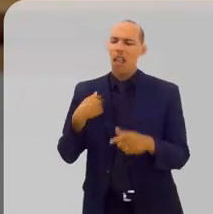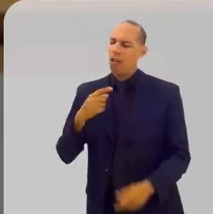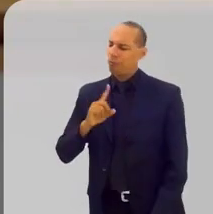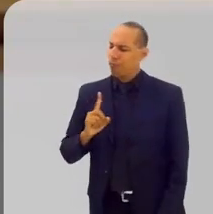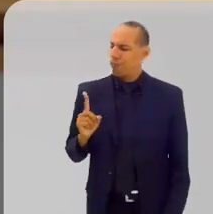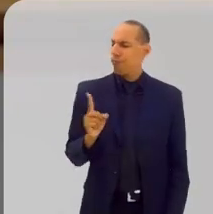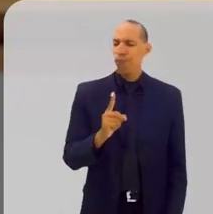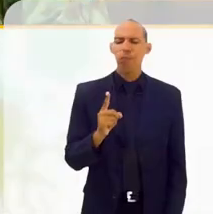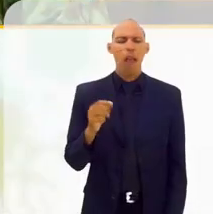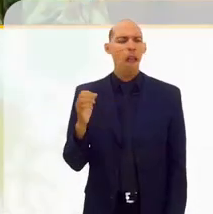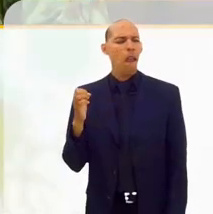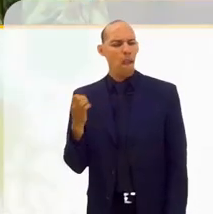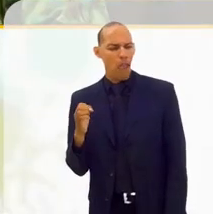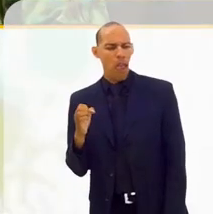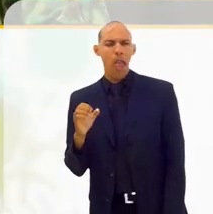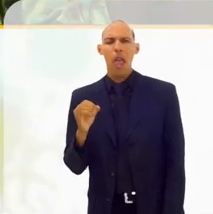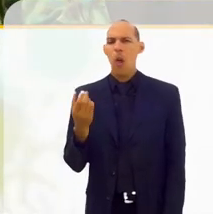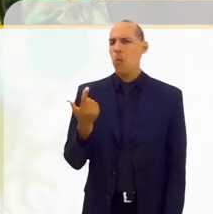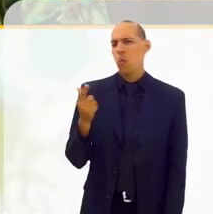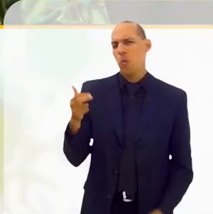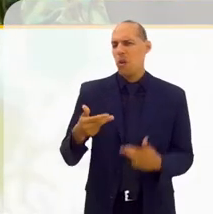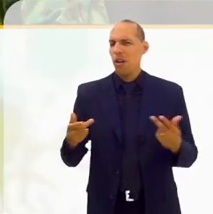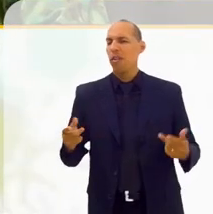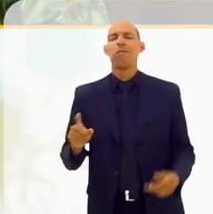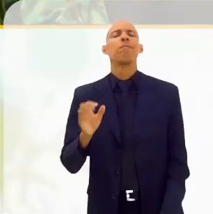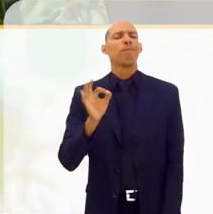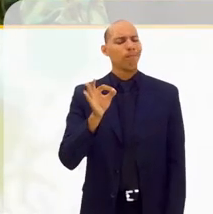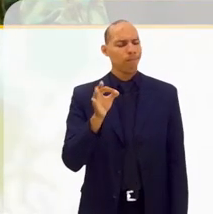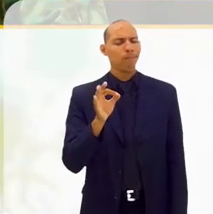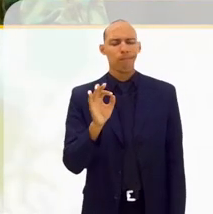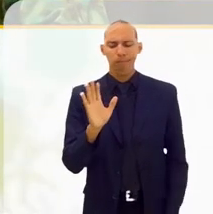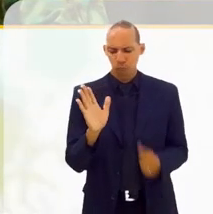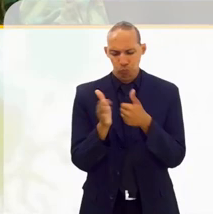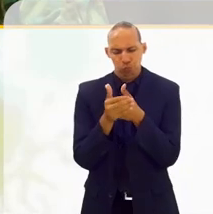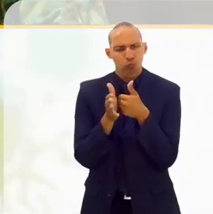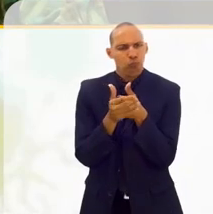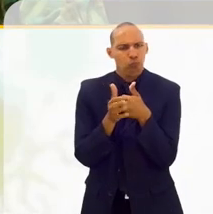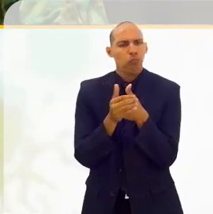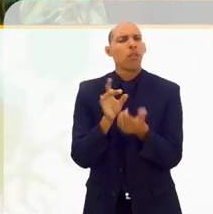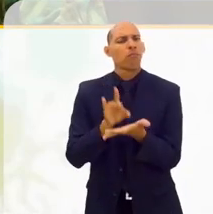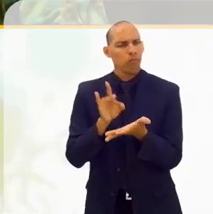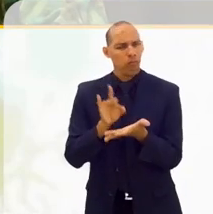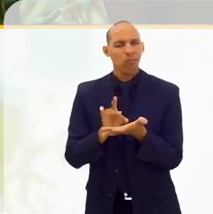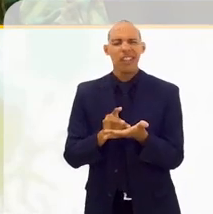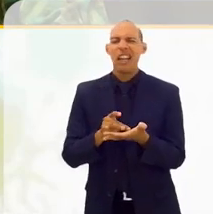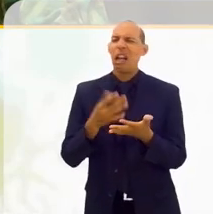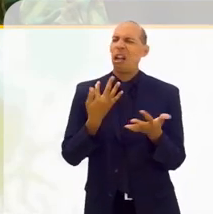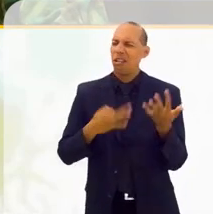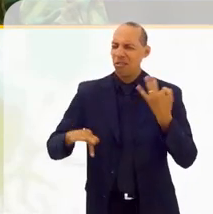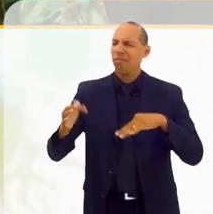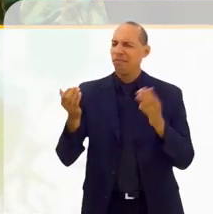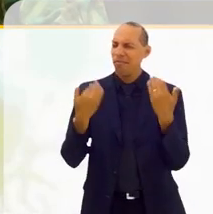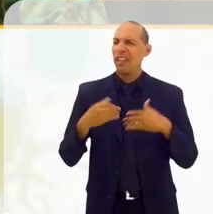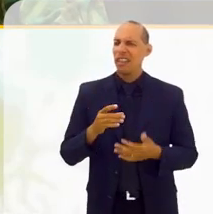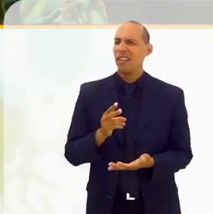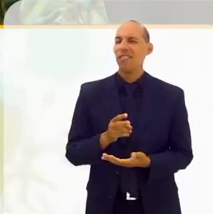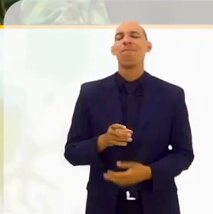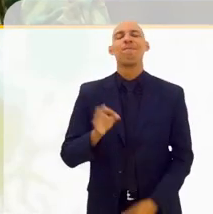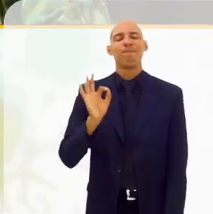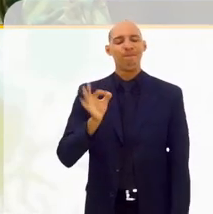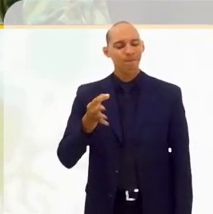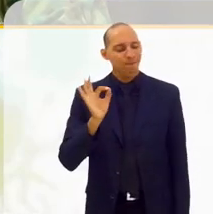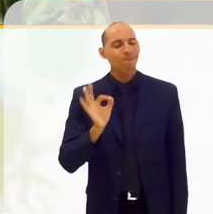se assume isso aí isso deve doer demais